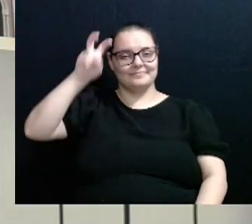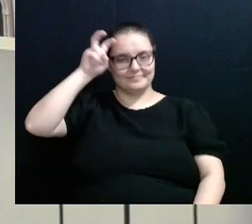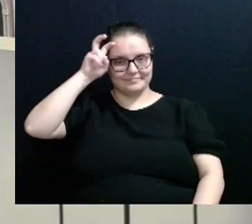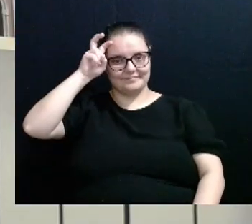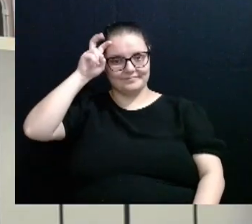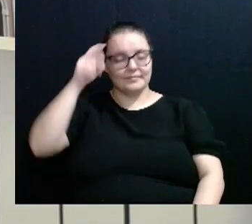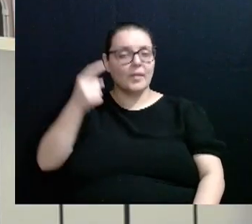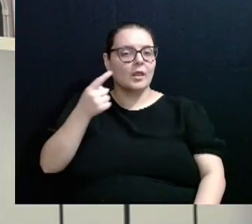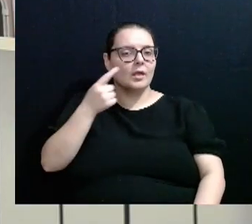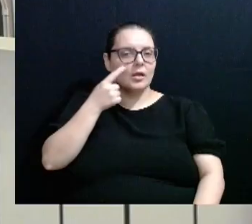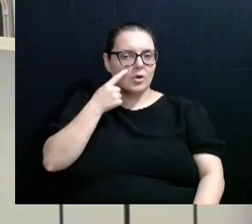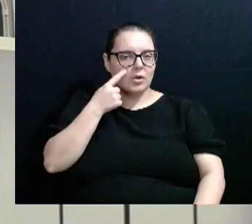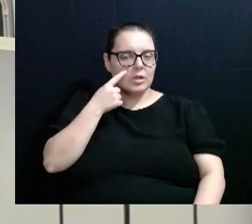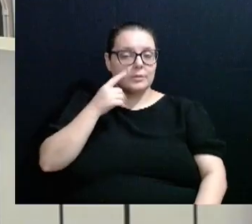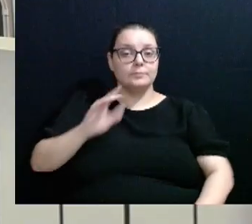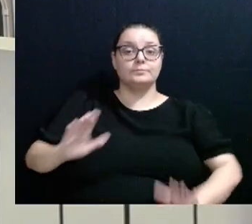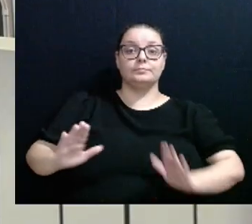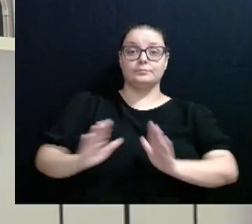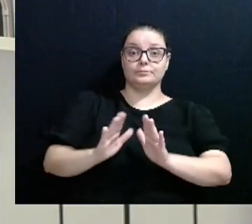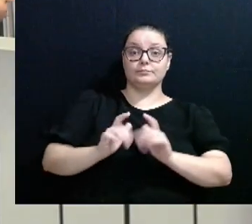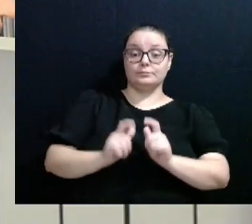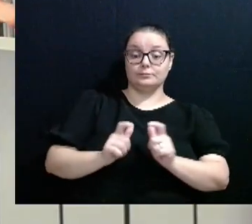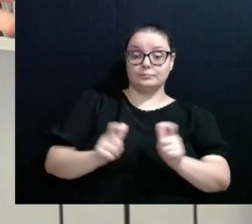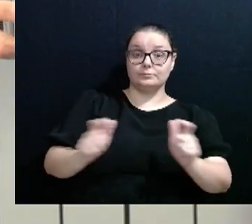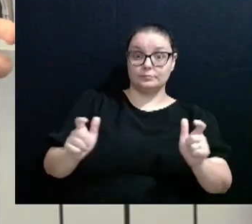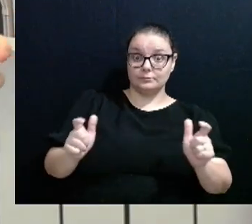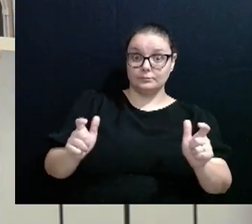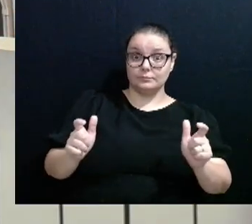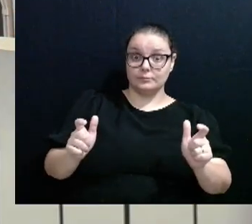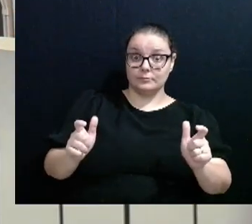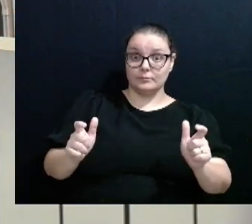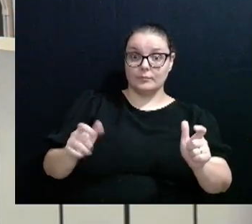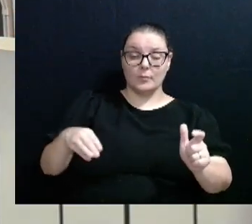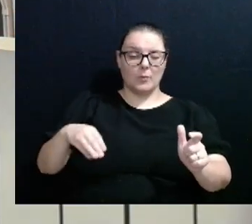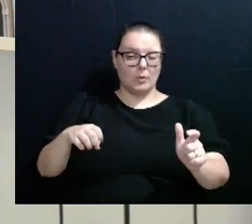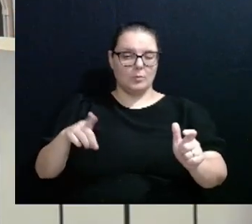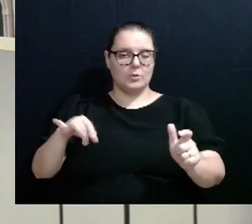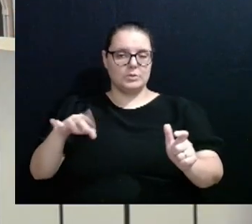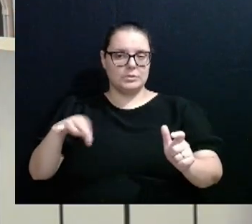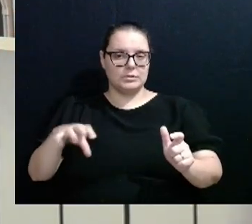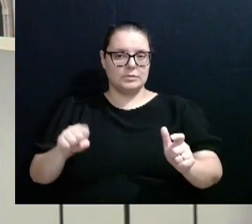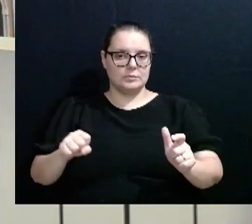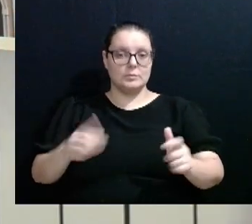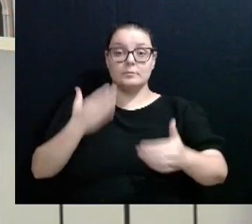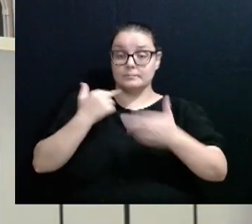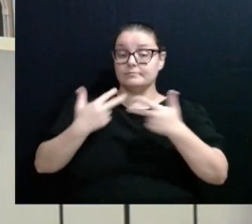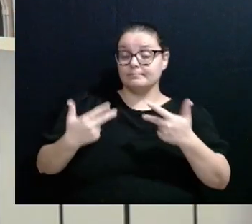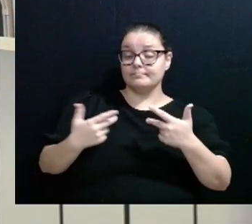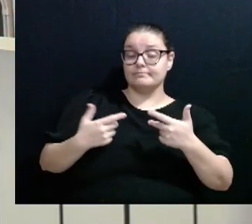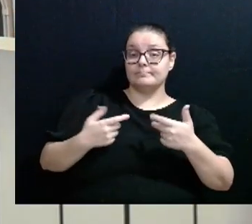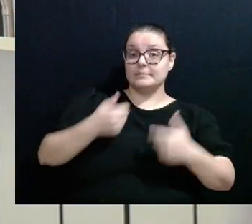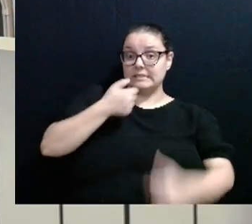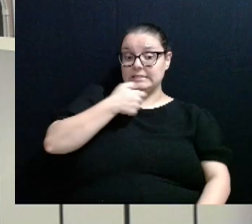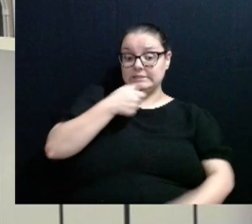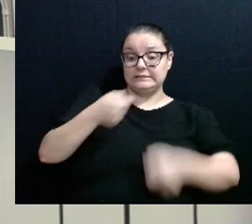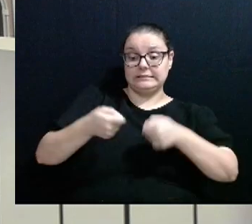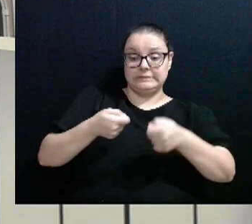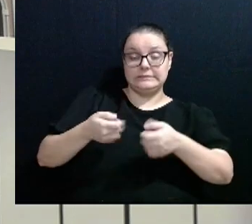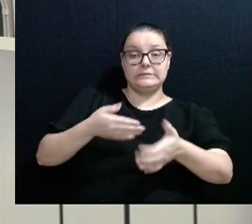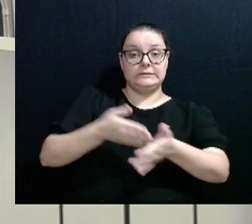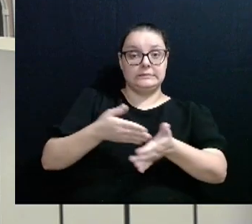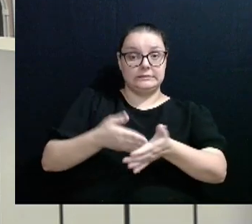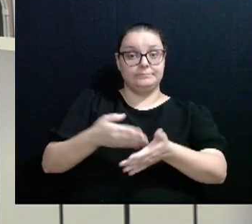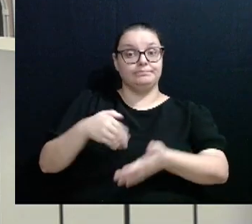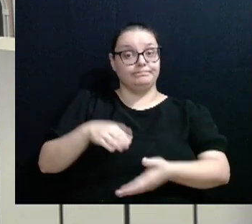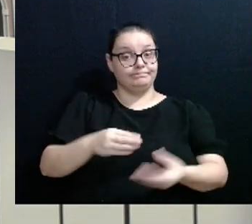só, diante da crescente onda de modismos alimentares e dietas restritivas que mais prejudicam do